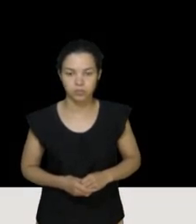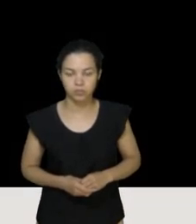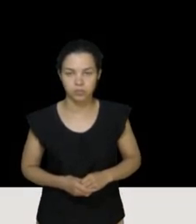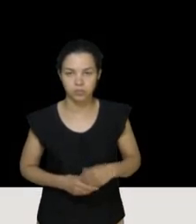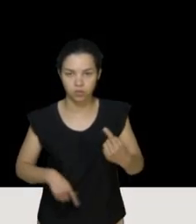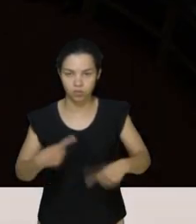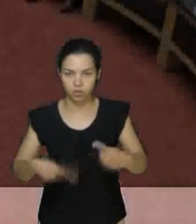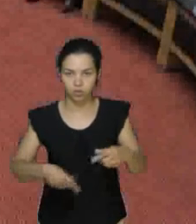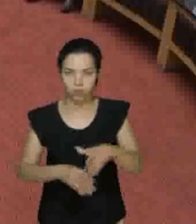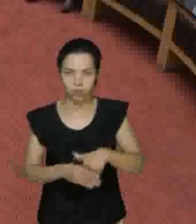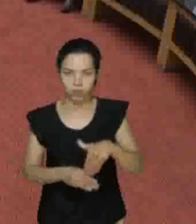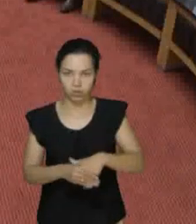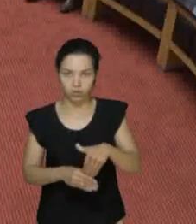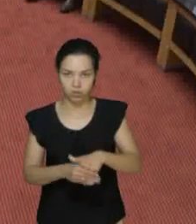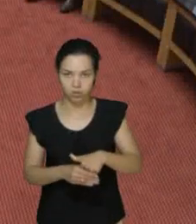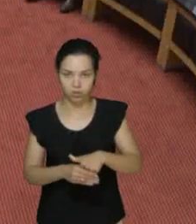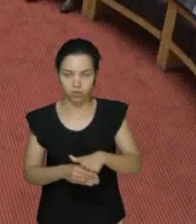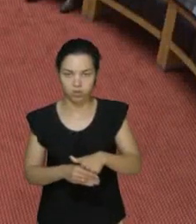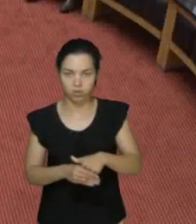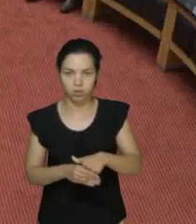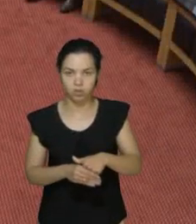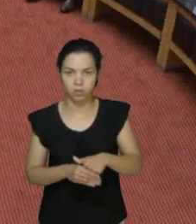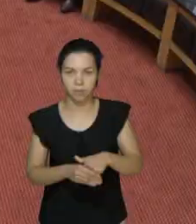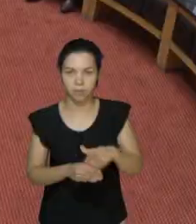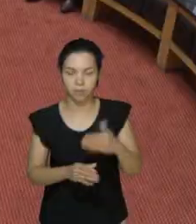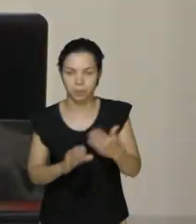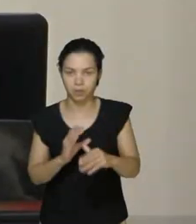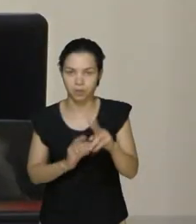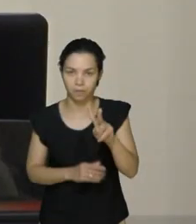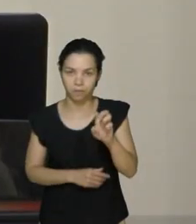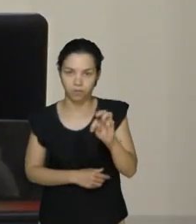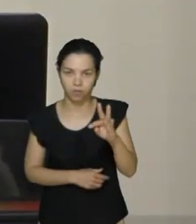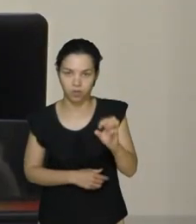Discussão e votação em turno único da mensagem de veto